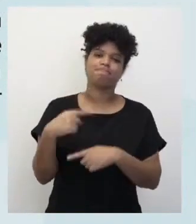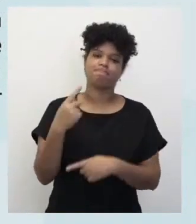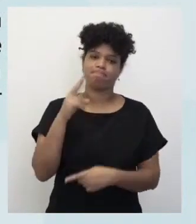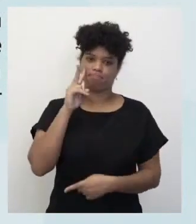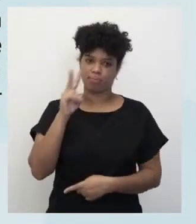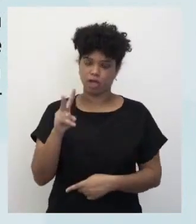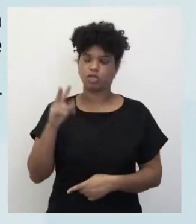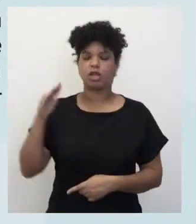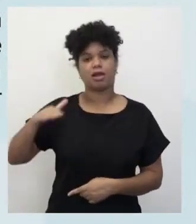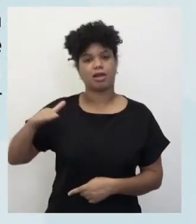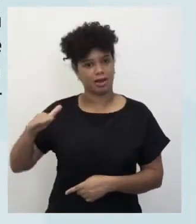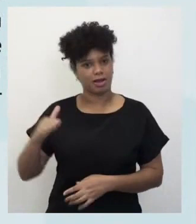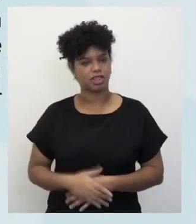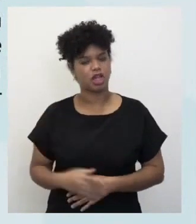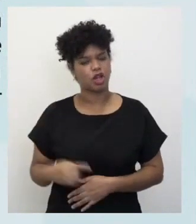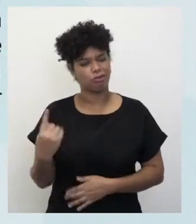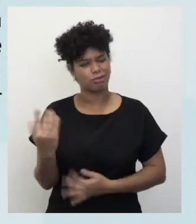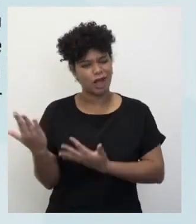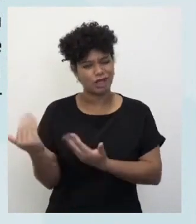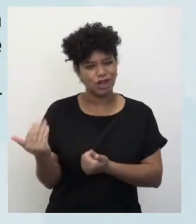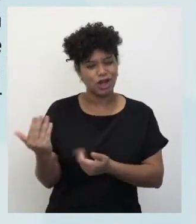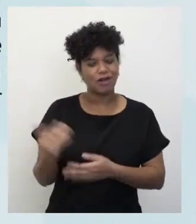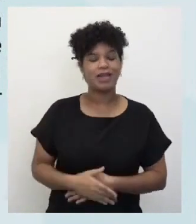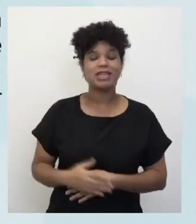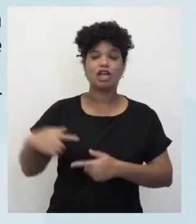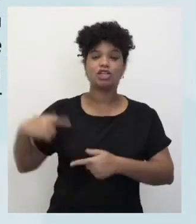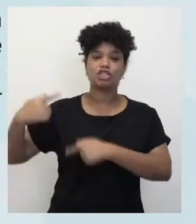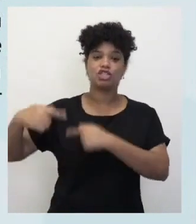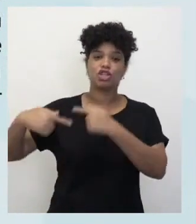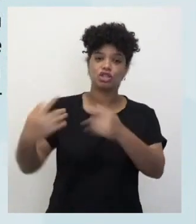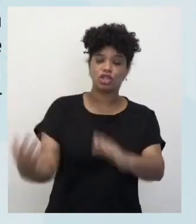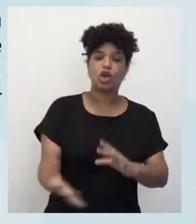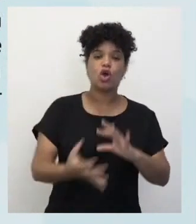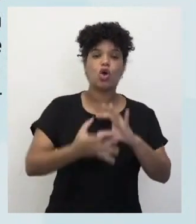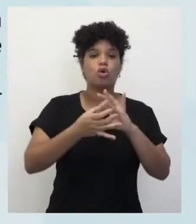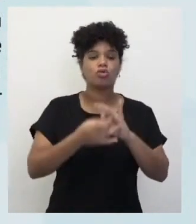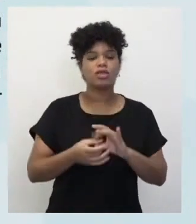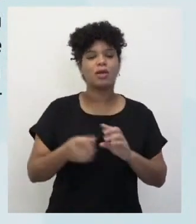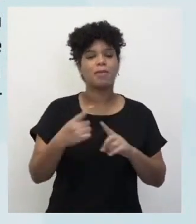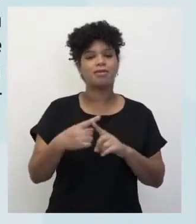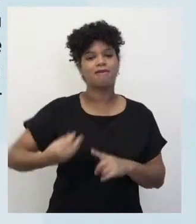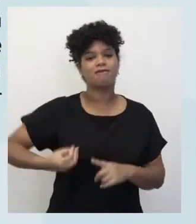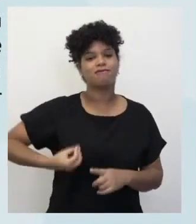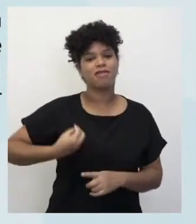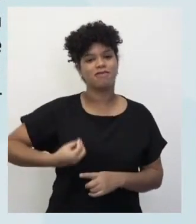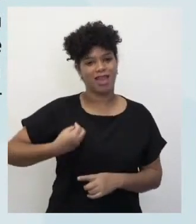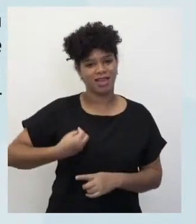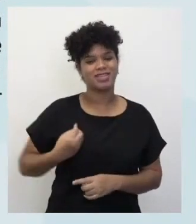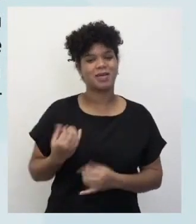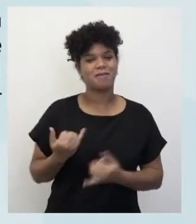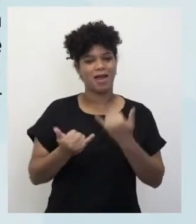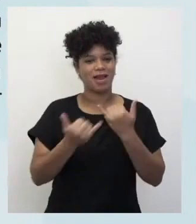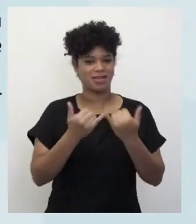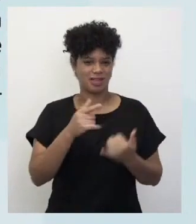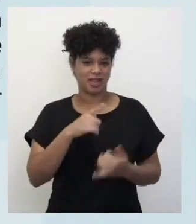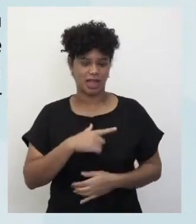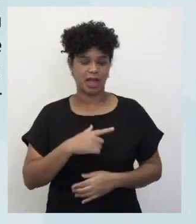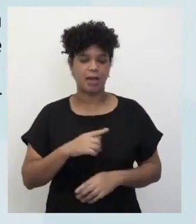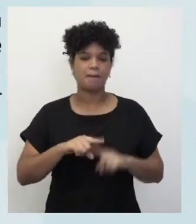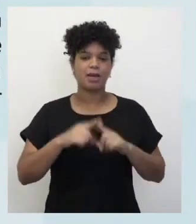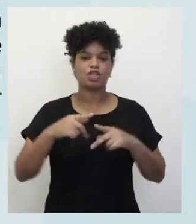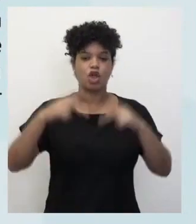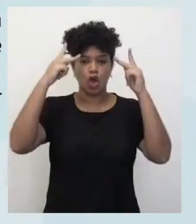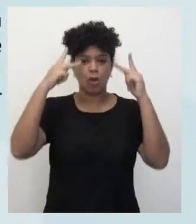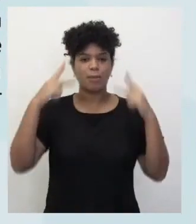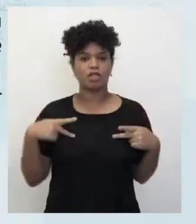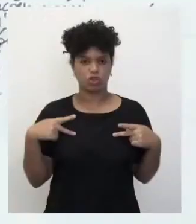né? Todas as gerações, então, estão unidas por essas vivências que vão muito além desse plano pessoal ou até mesmo desse plano